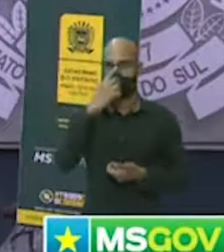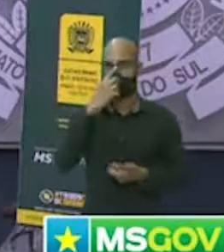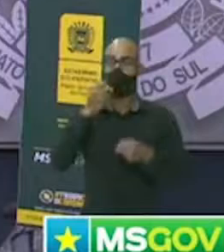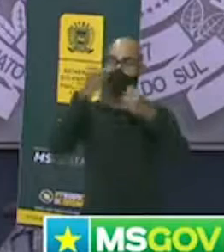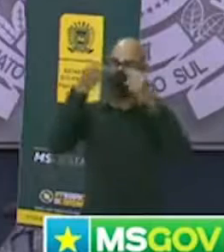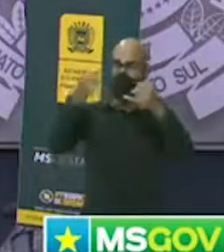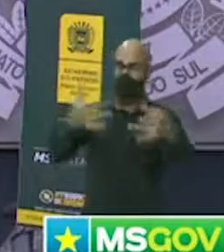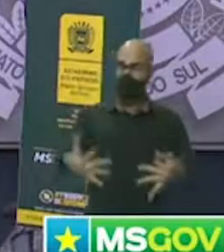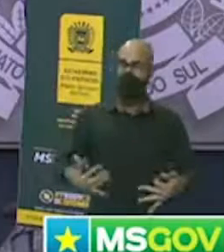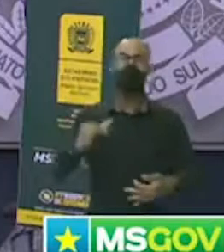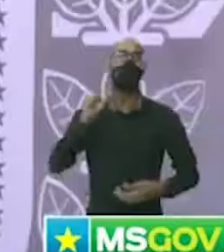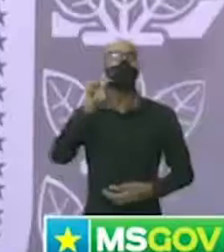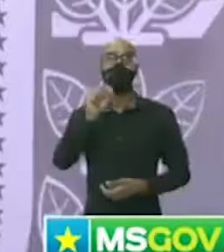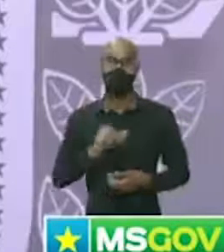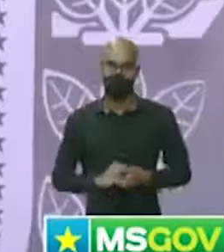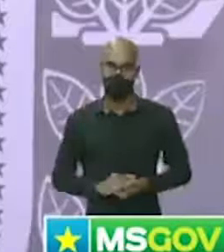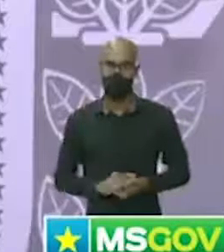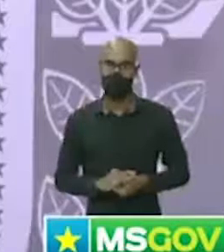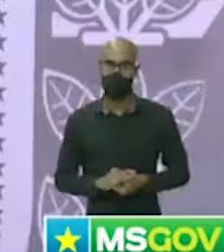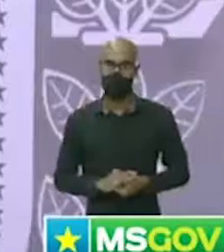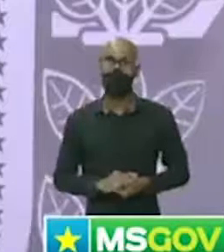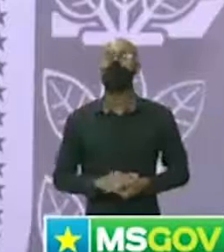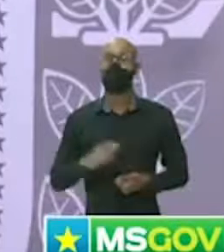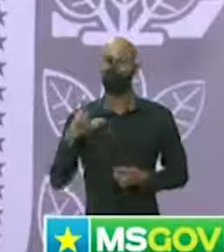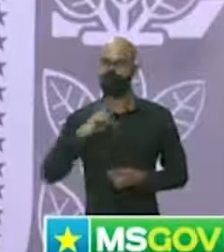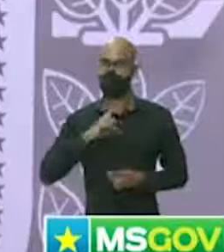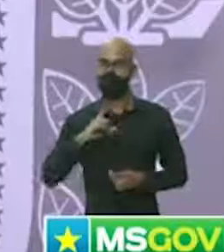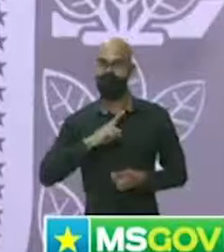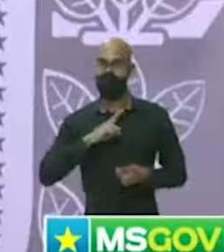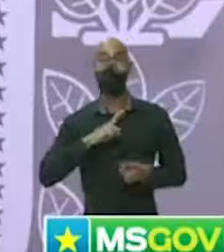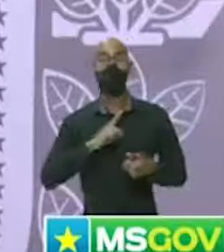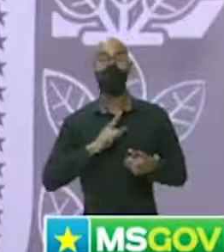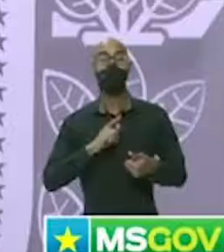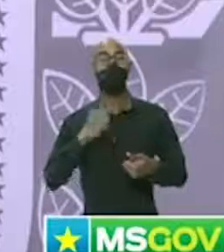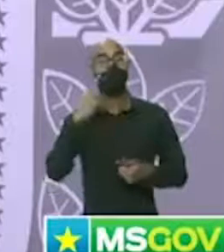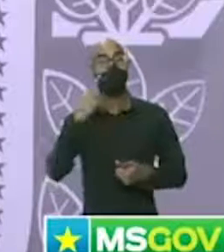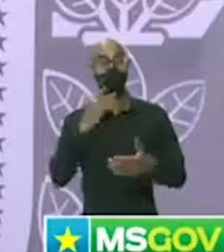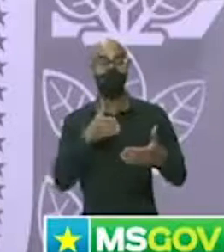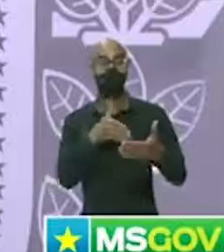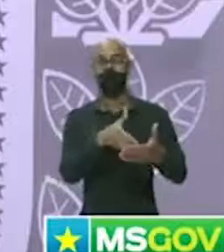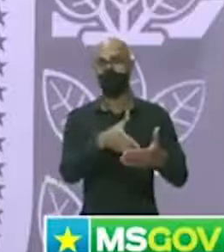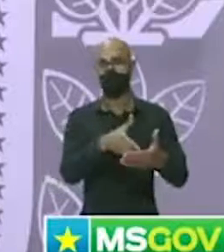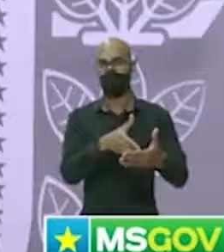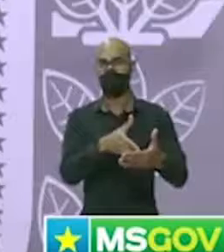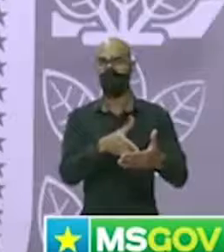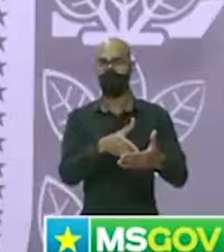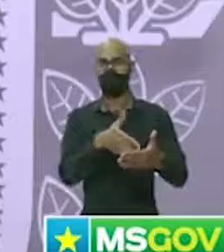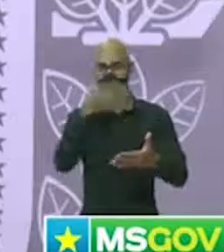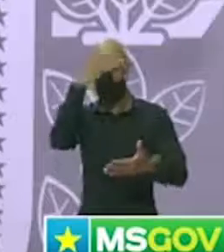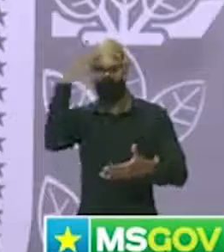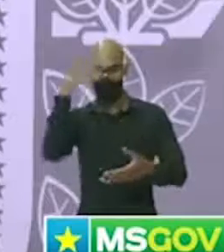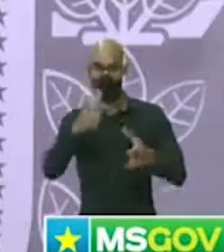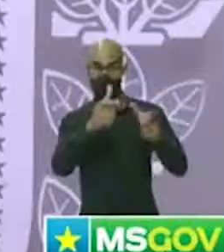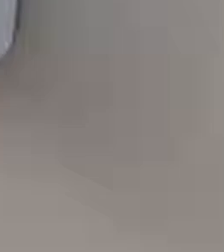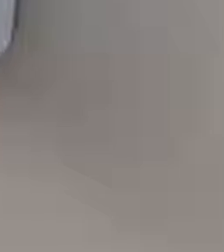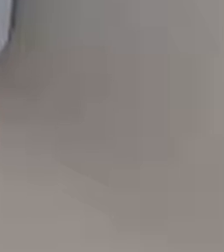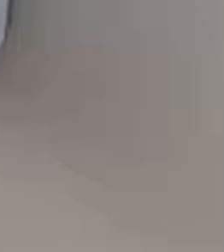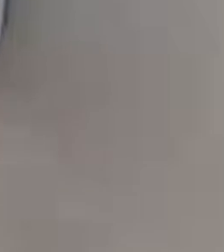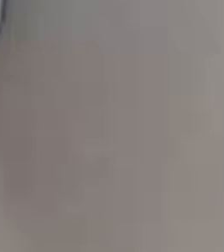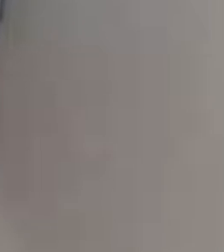reforçar e registrar que a limitação de lotação permanece, conforme a